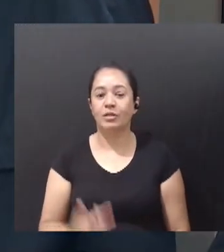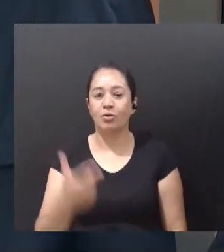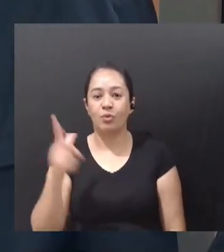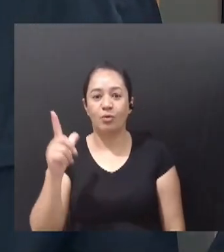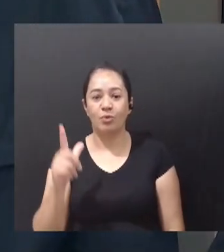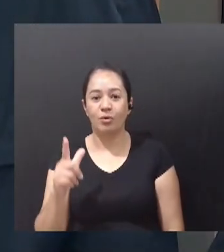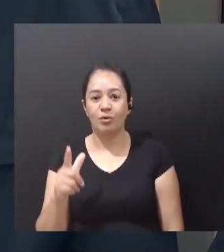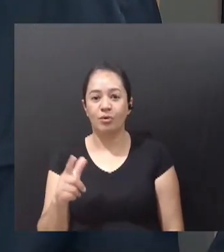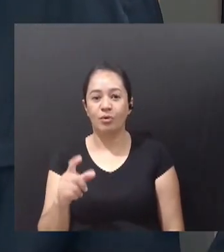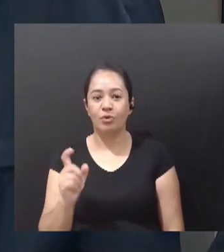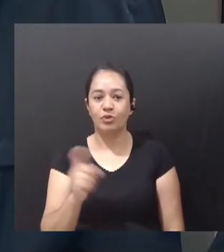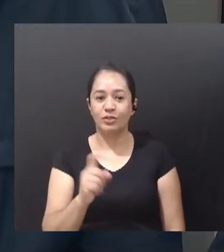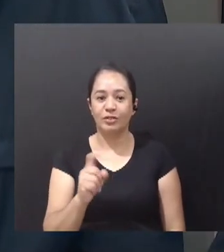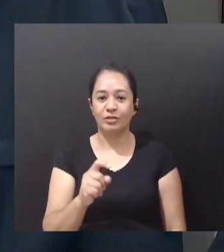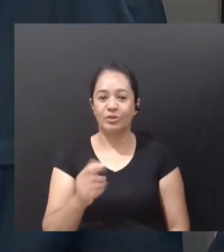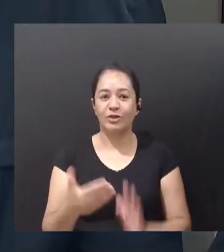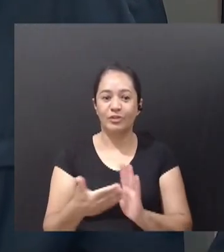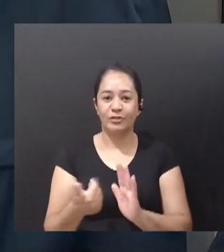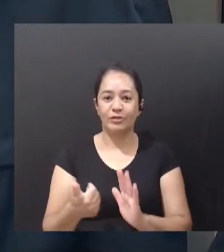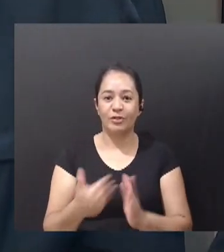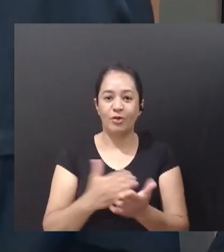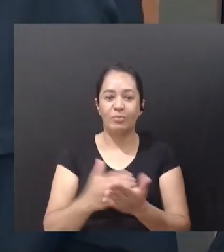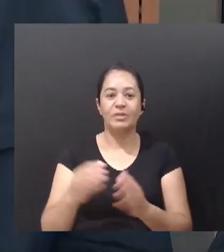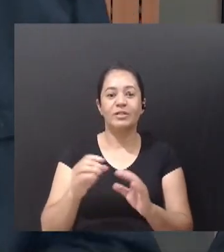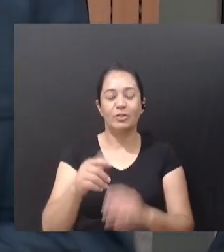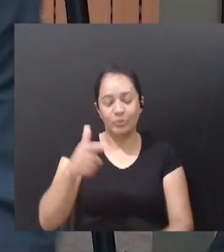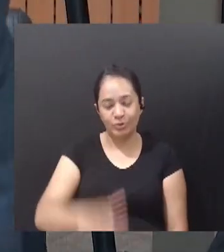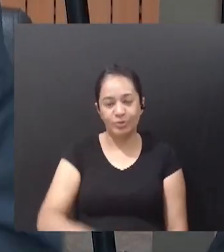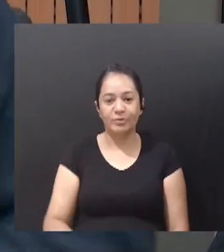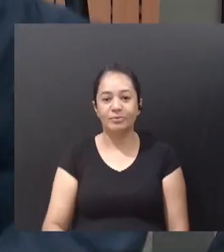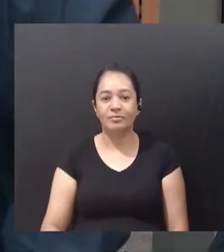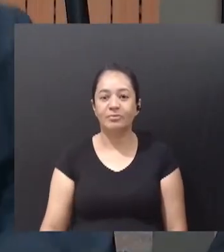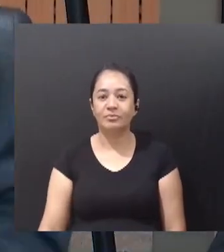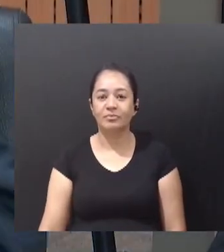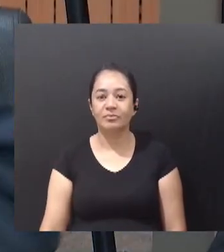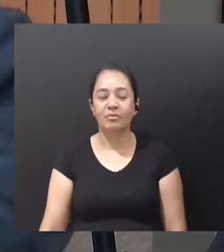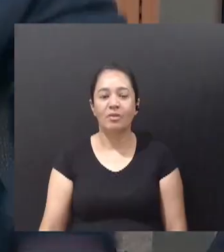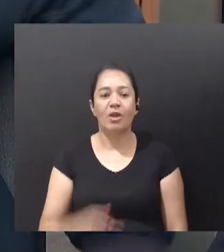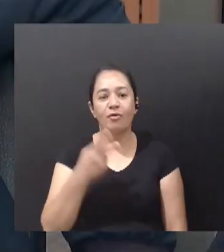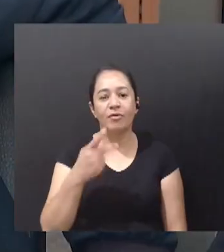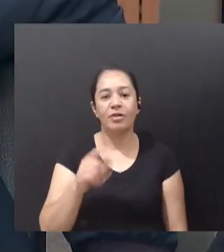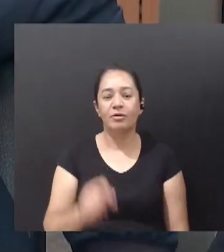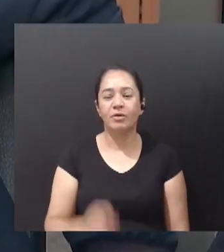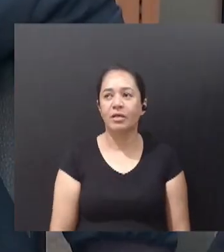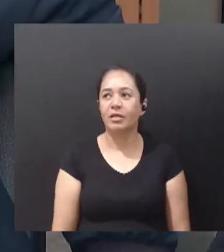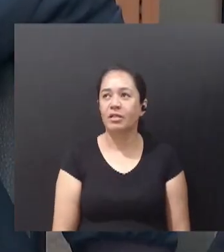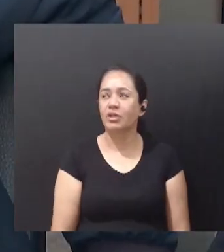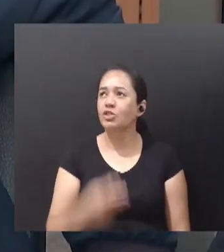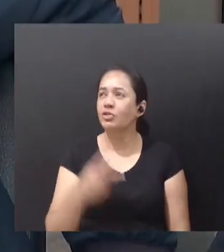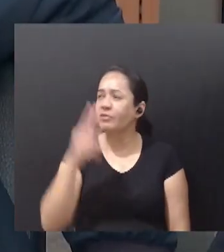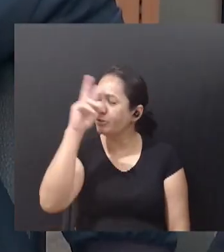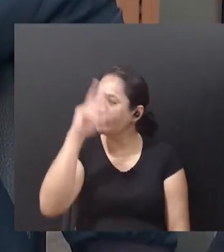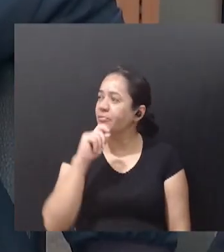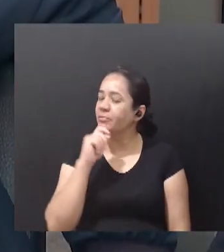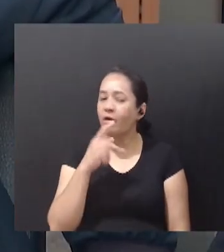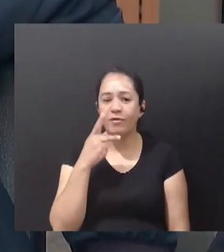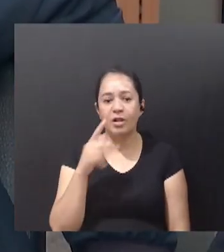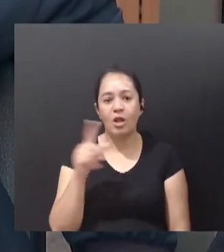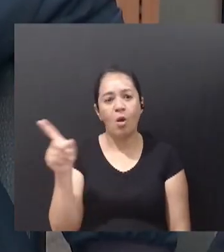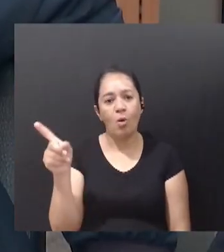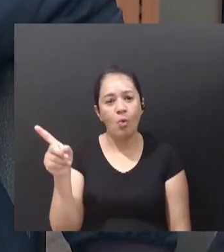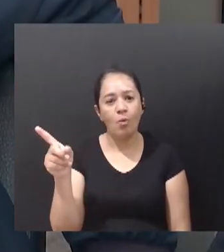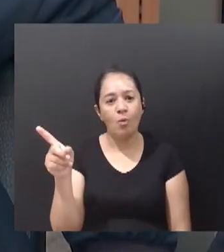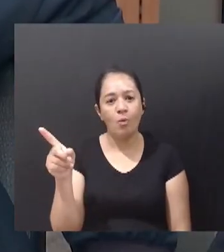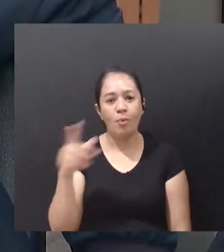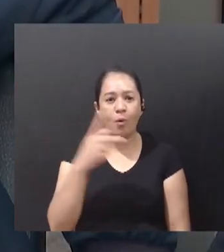cortou. Tive que fazer do zero. Beleza. Aí o que eu falei? Deixa eu ver se eu lembro tudo que eu falei. Eu falei, ó, o PT não